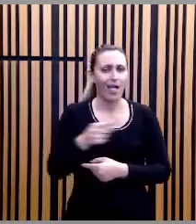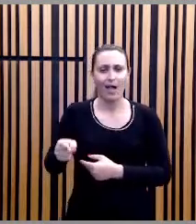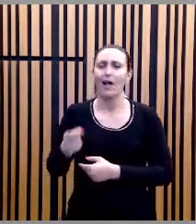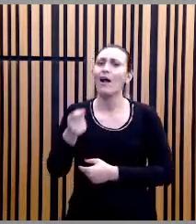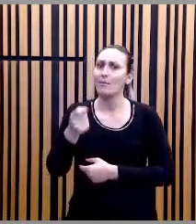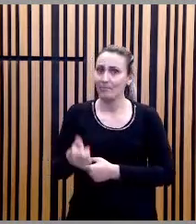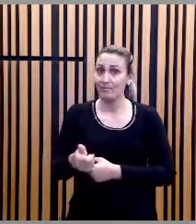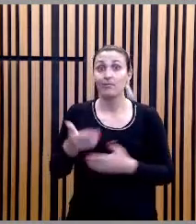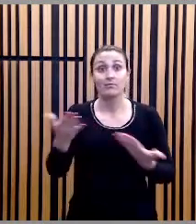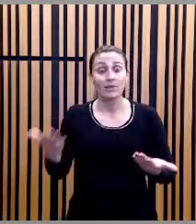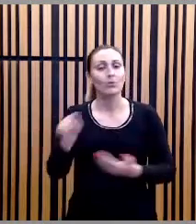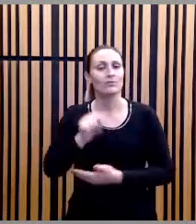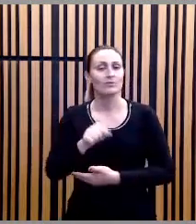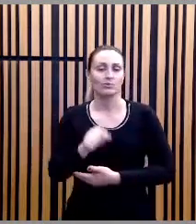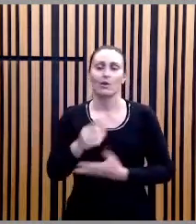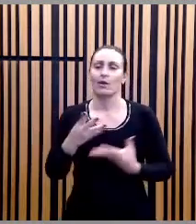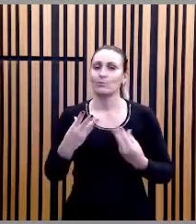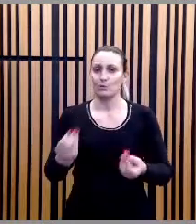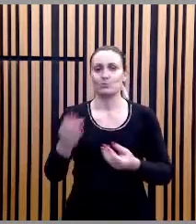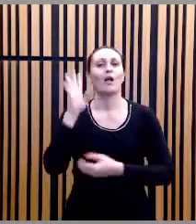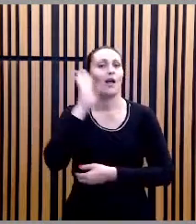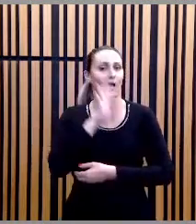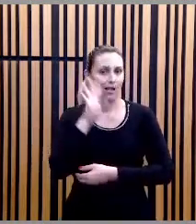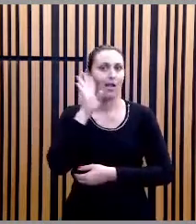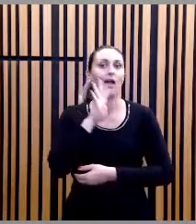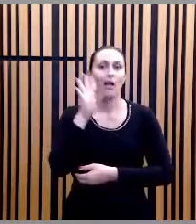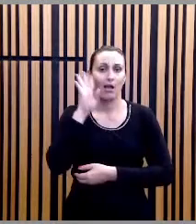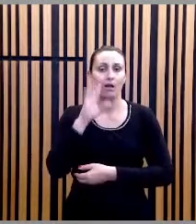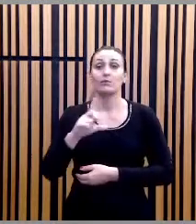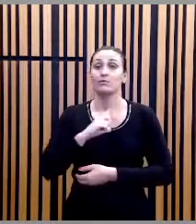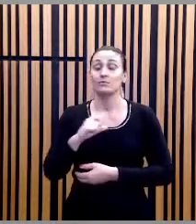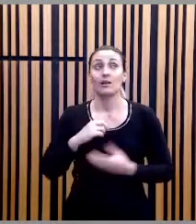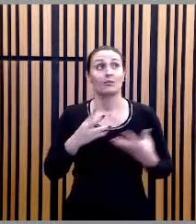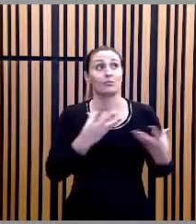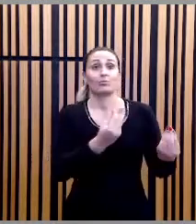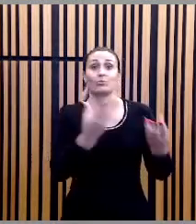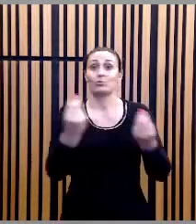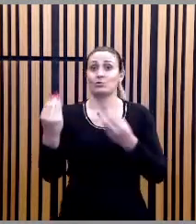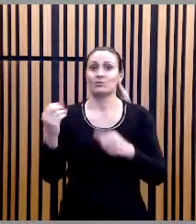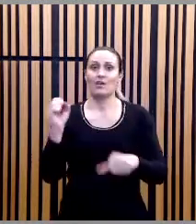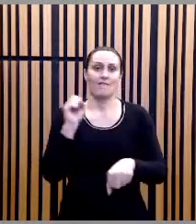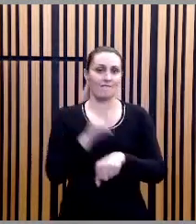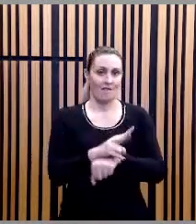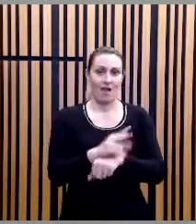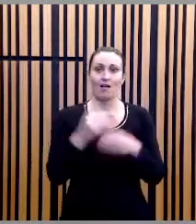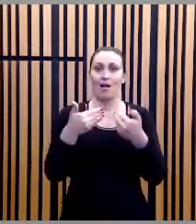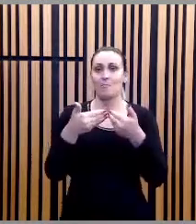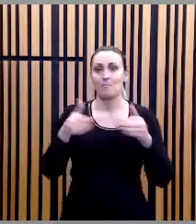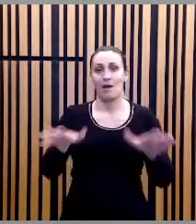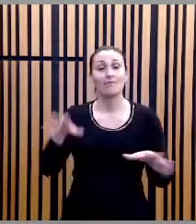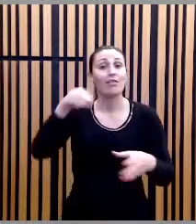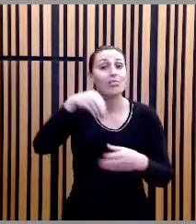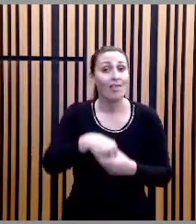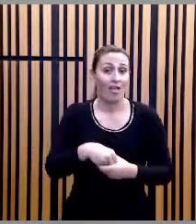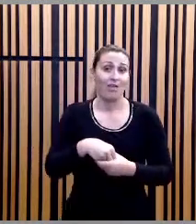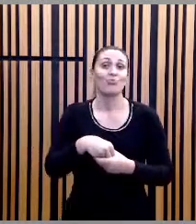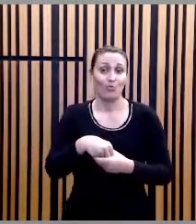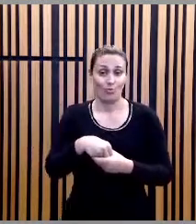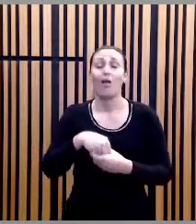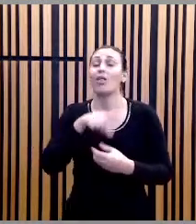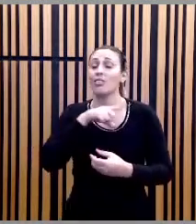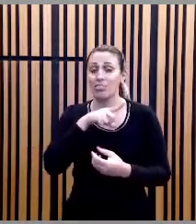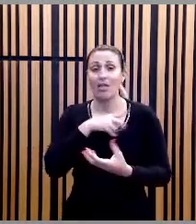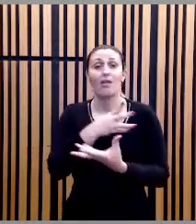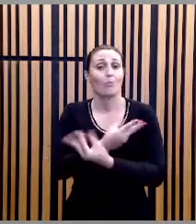Isso, pessoal, é muito legal e tem muita vaga em aberta dentro do parque. Claro que